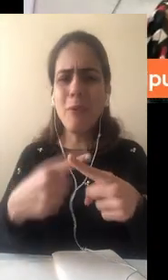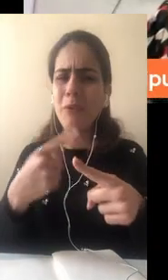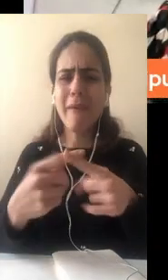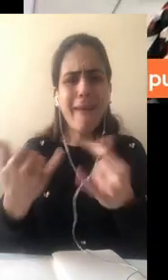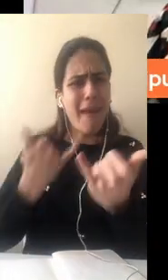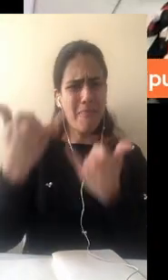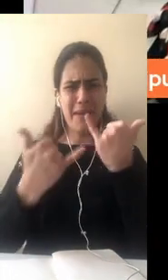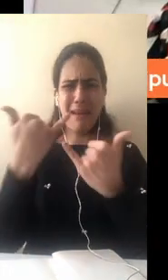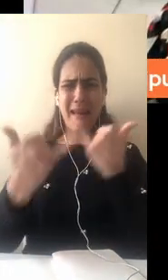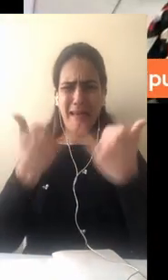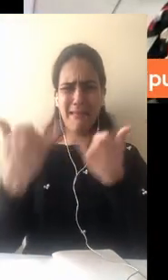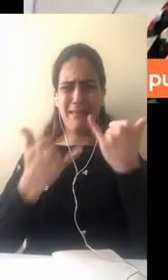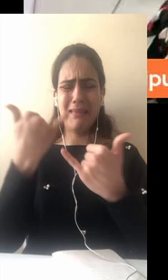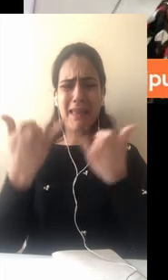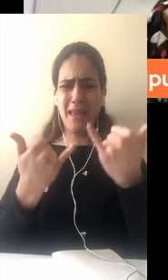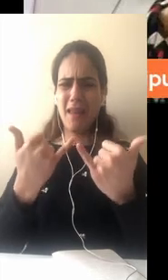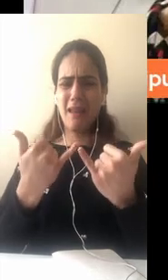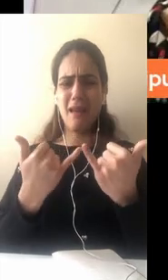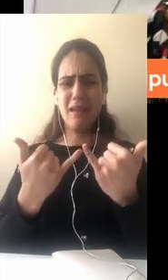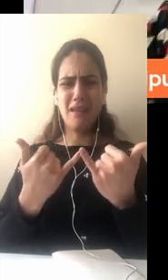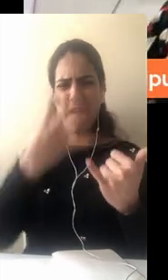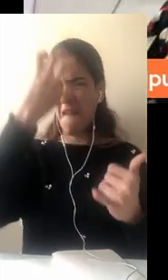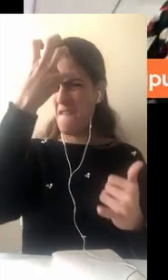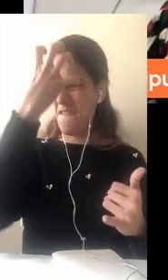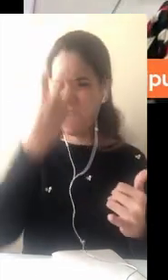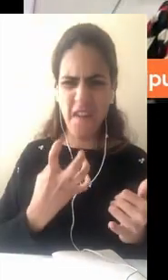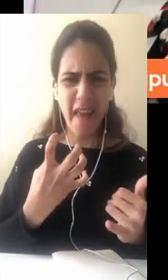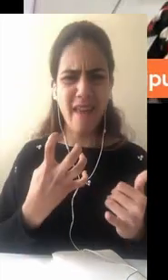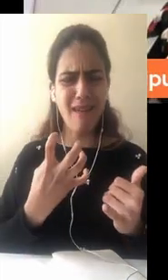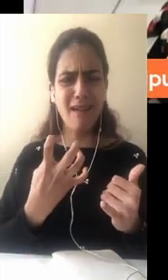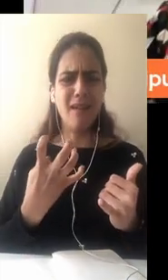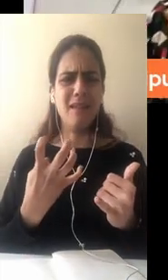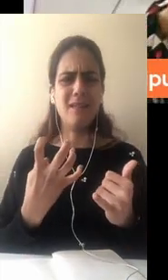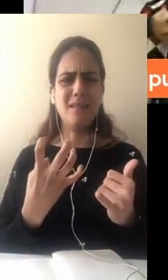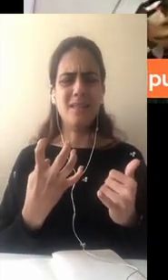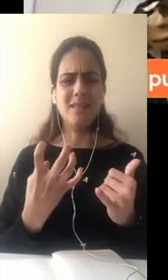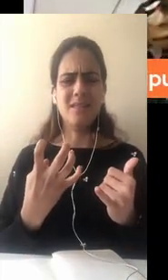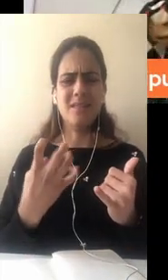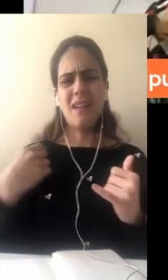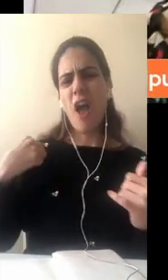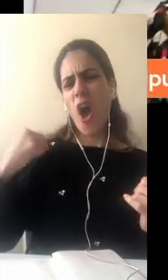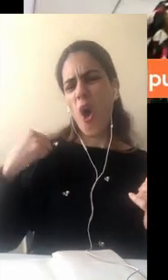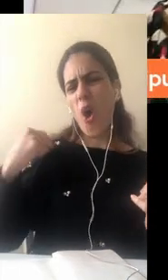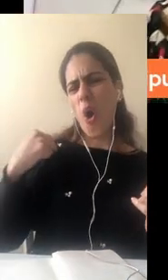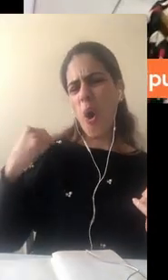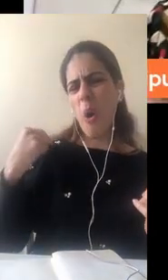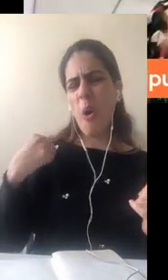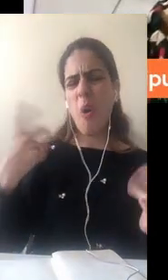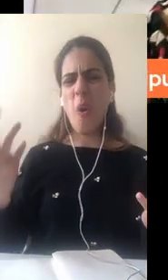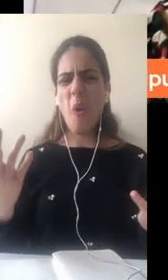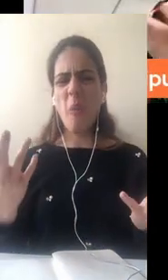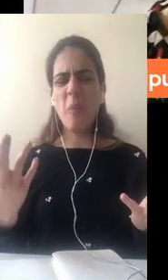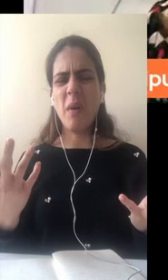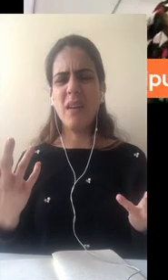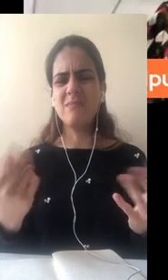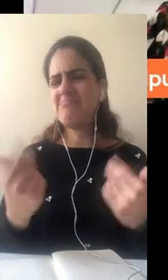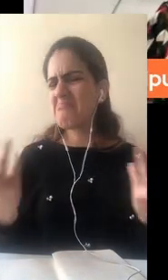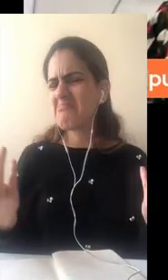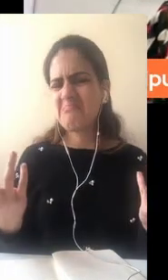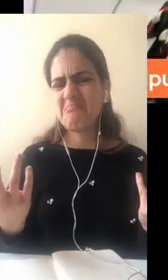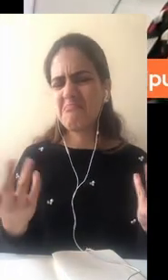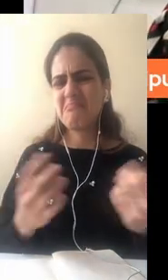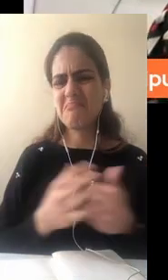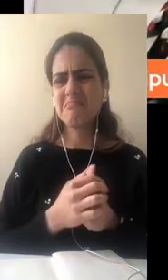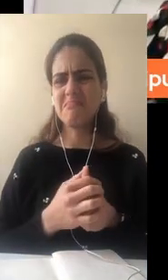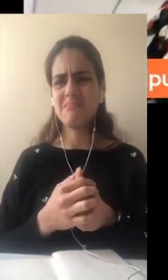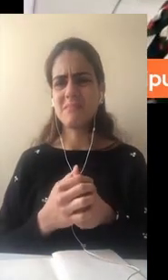essa aí que traz tantas coisas feias, né? Literalmente feias, desfiguradas, as fantasias e tudo isso que você falou é